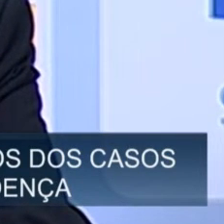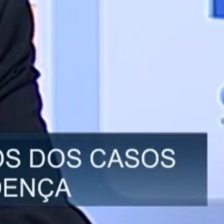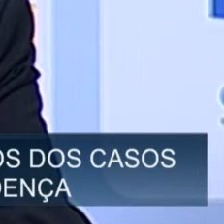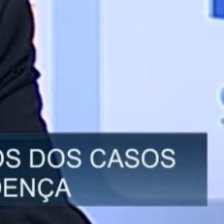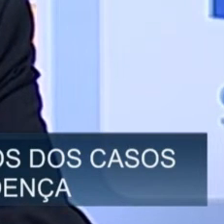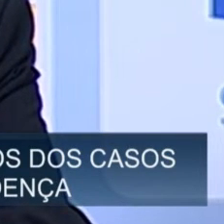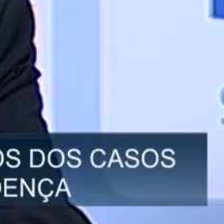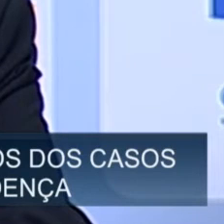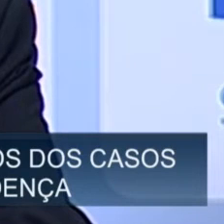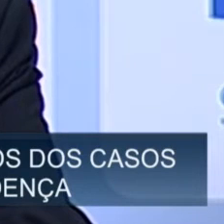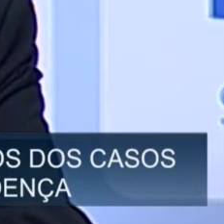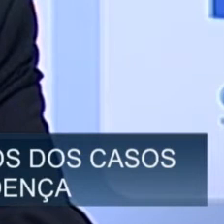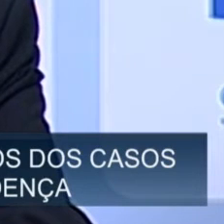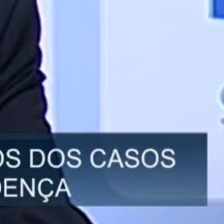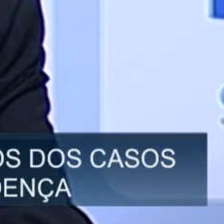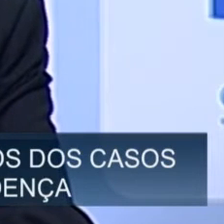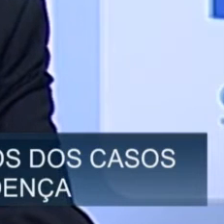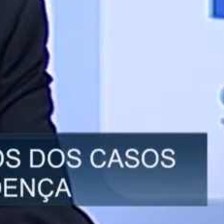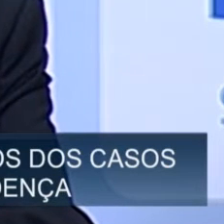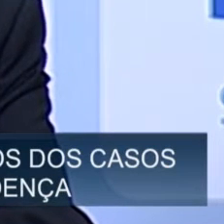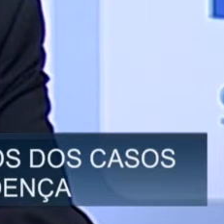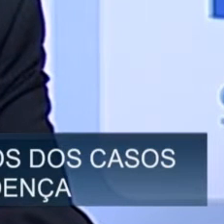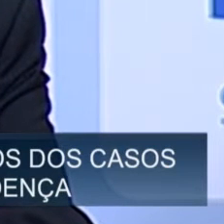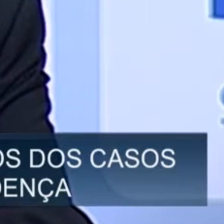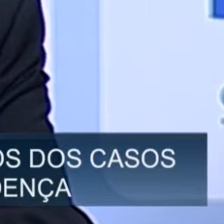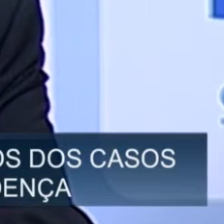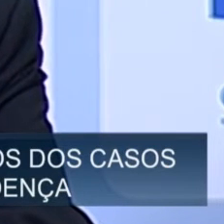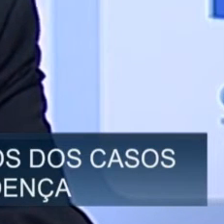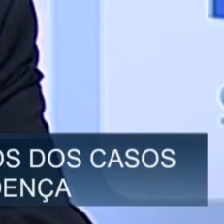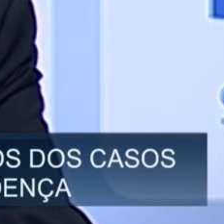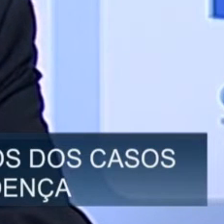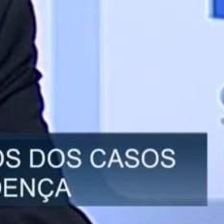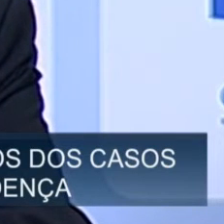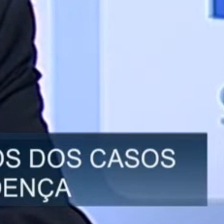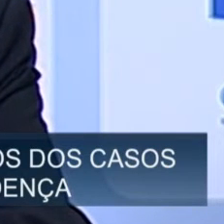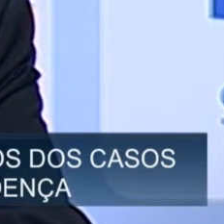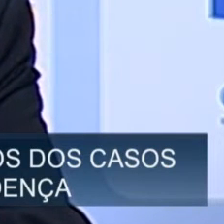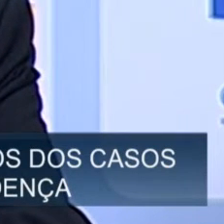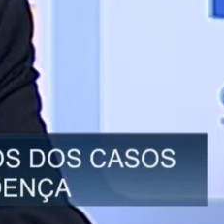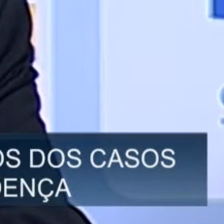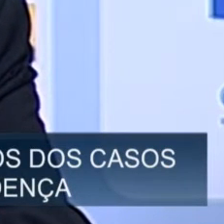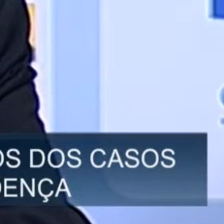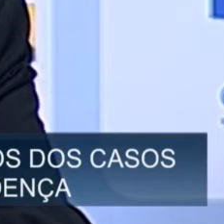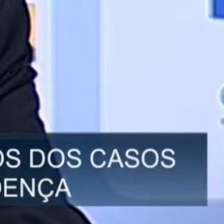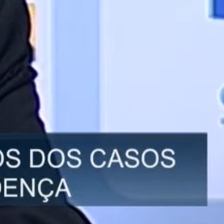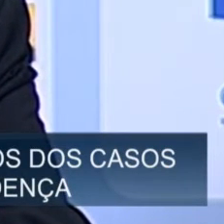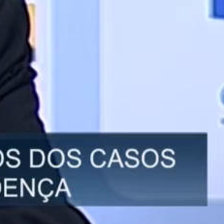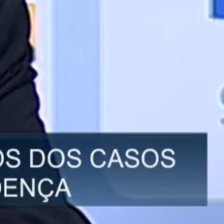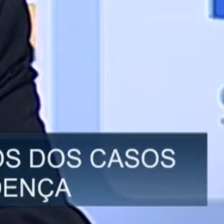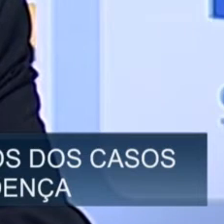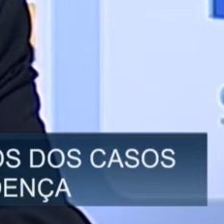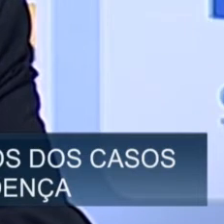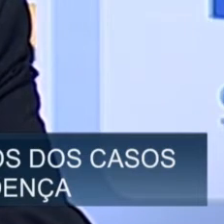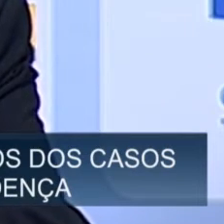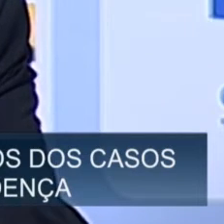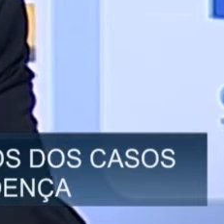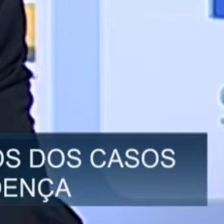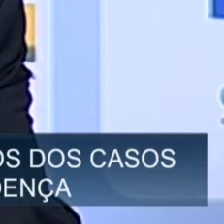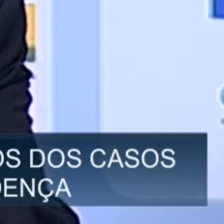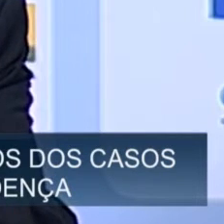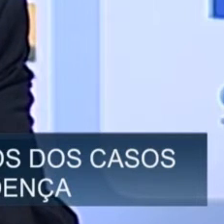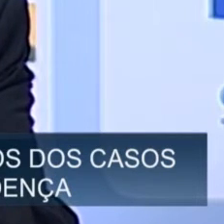de recipiente que possa acumular água parada e ser um multiplicador, um foco